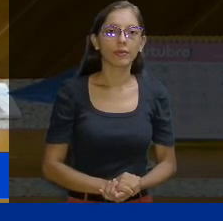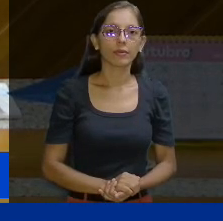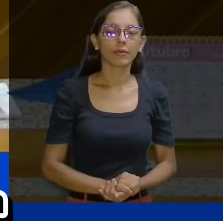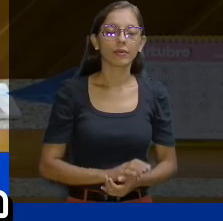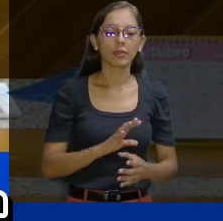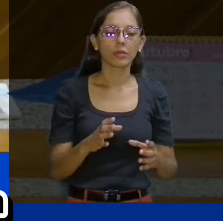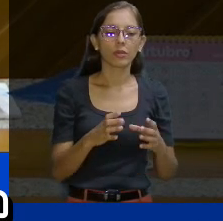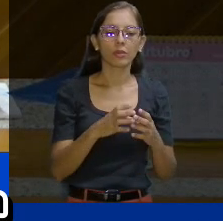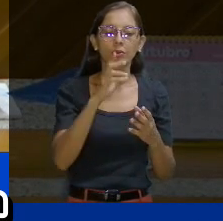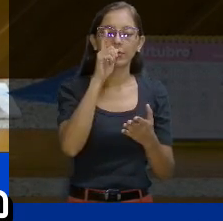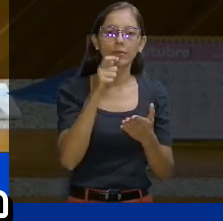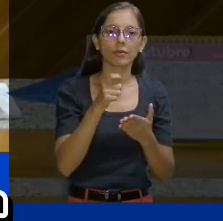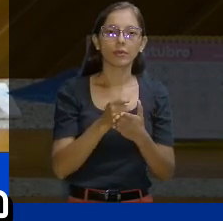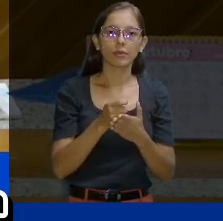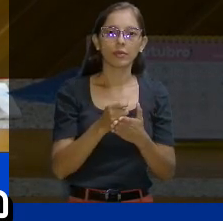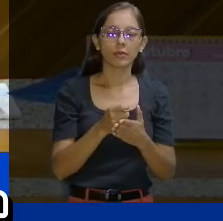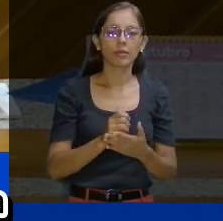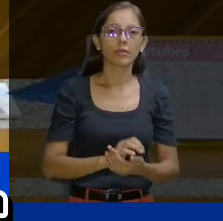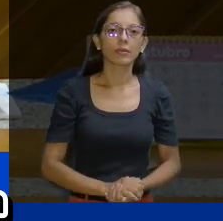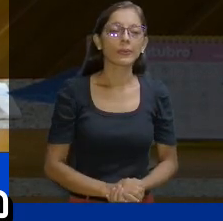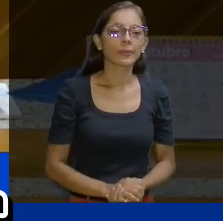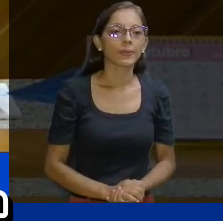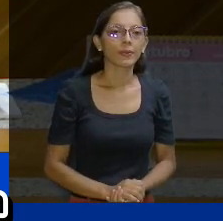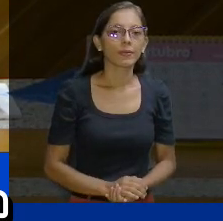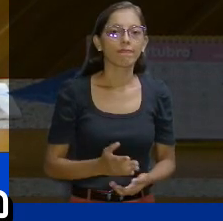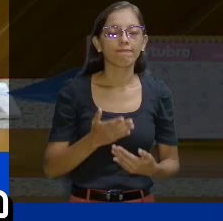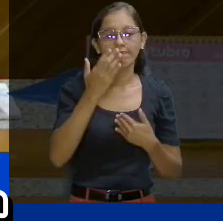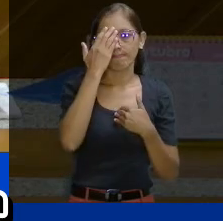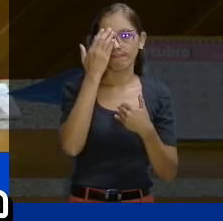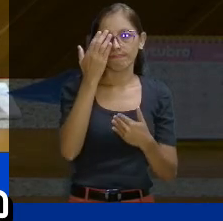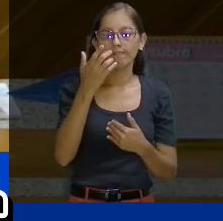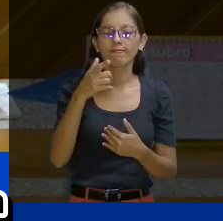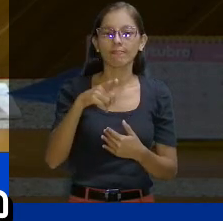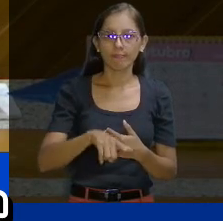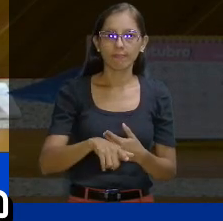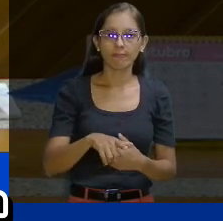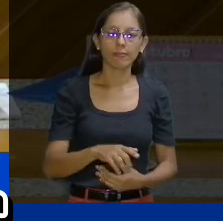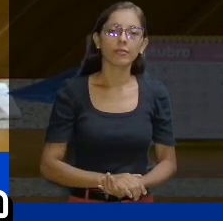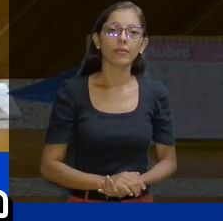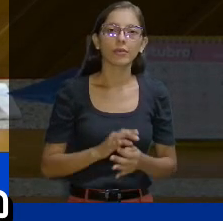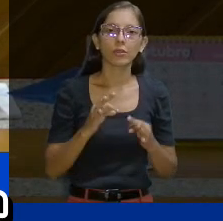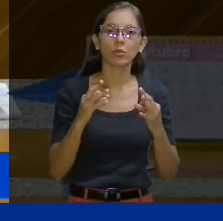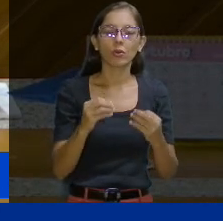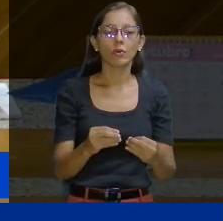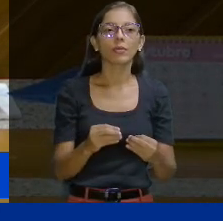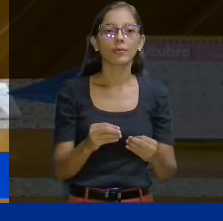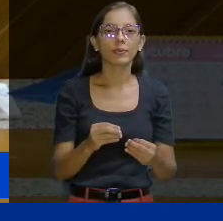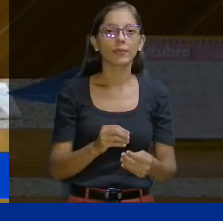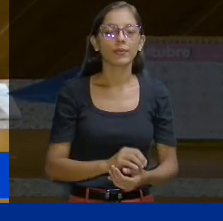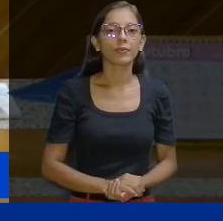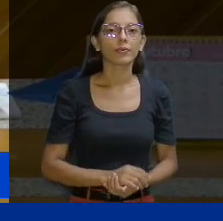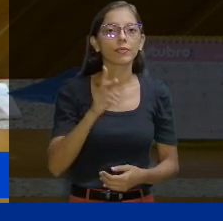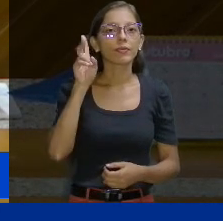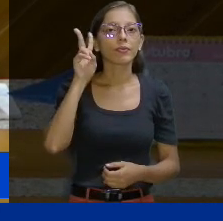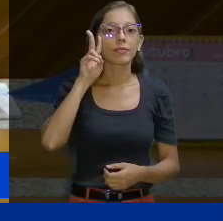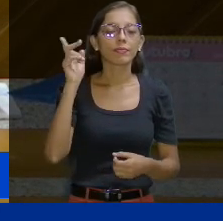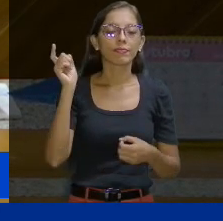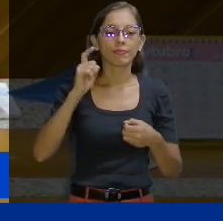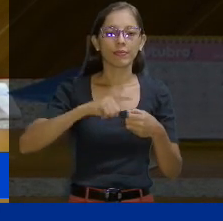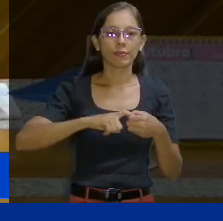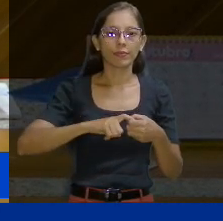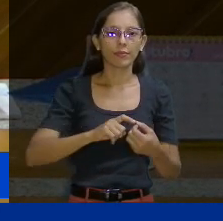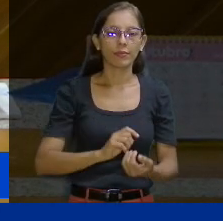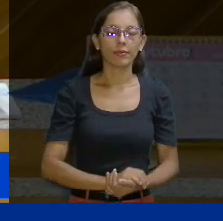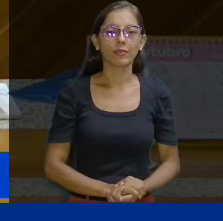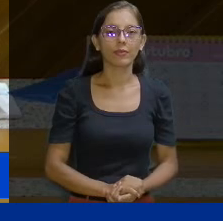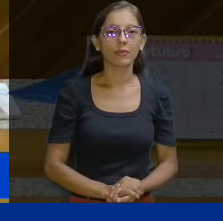conjunto, certo? Então, eu agradeço mais uma vez a presença de todos e de todas e nos encontraremos na segunda-feira, se Deus quiser.